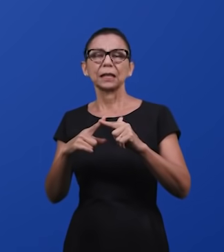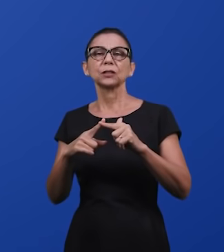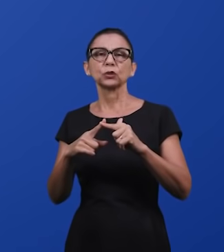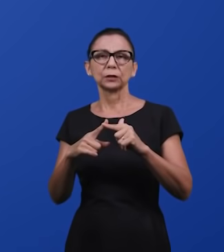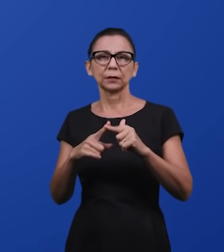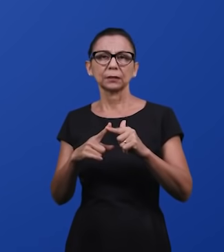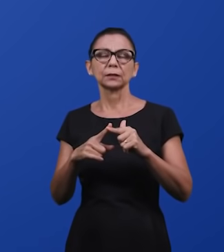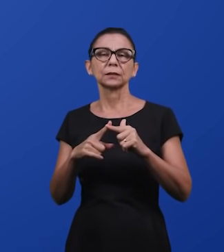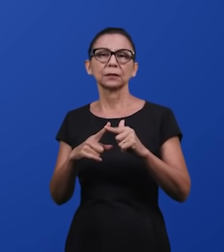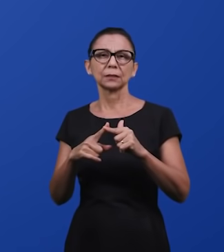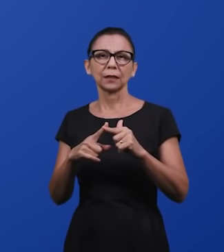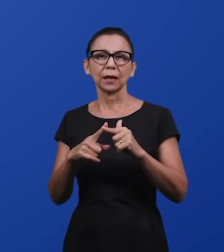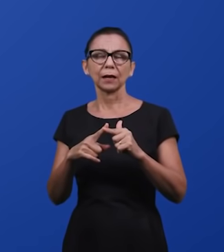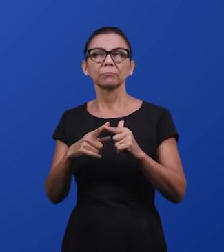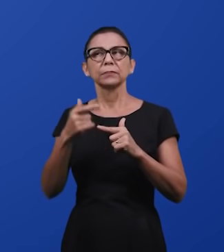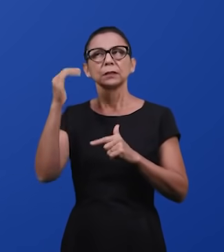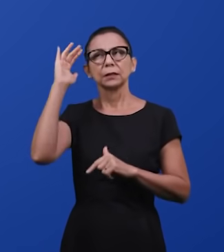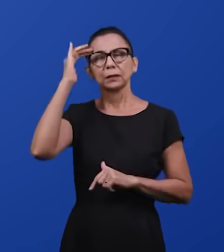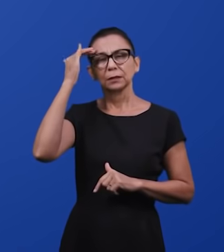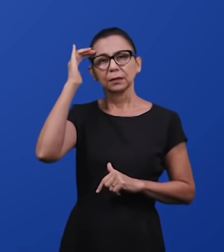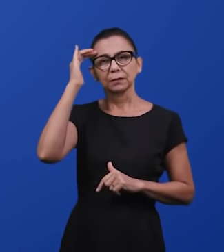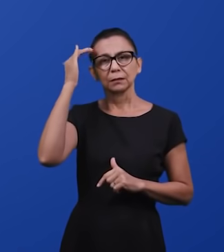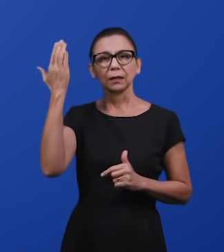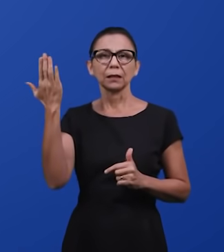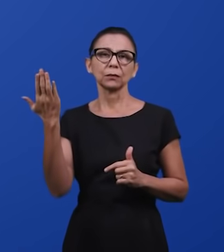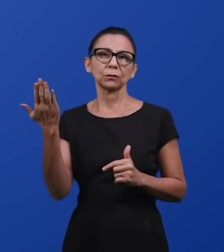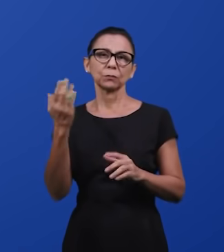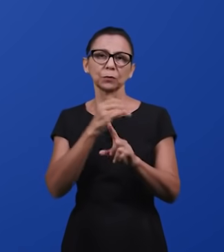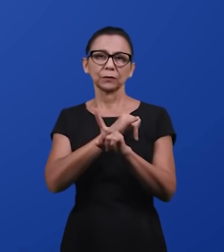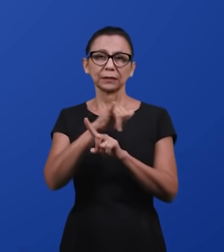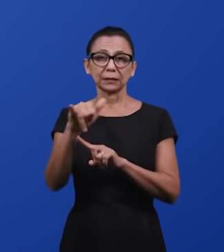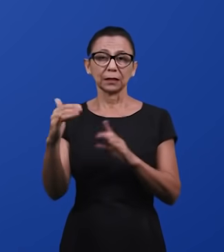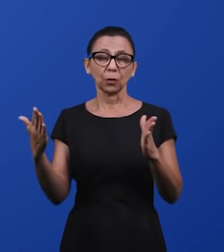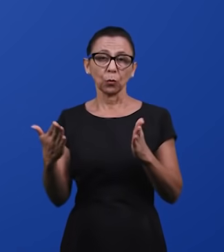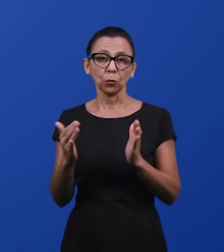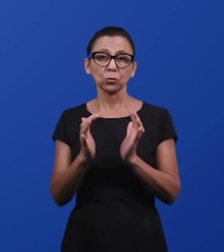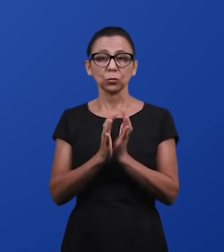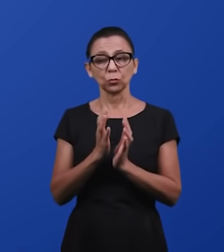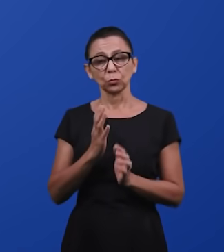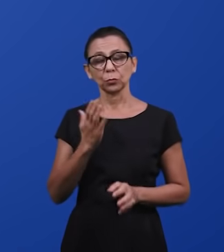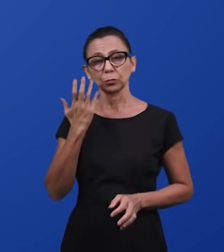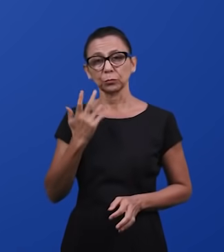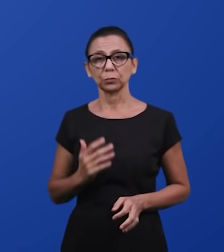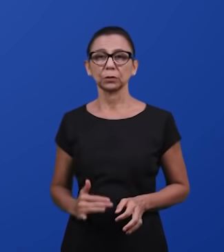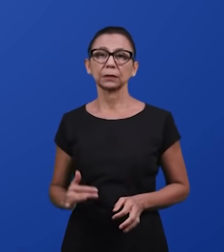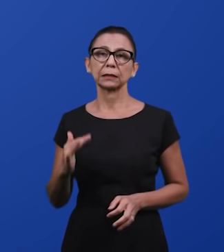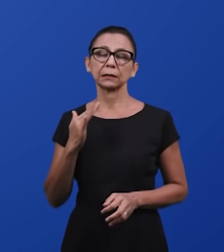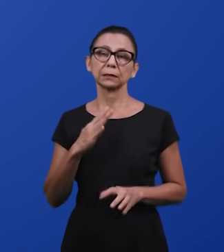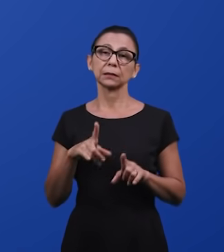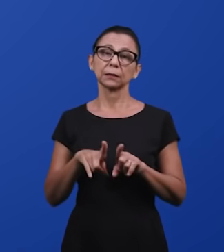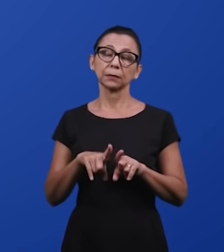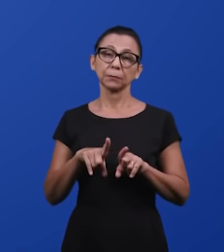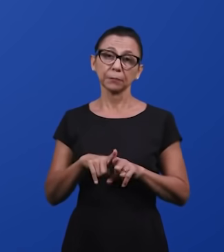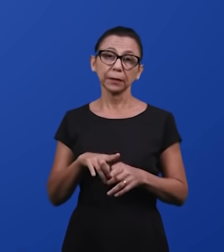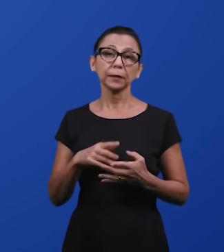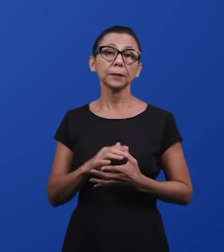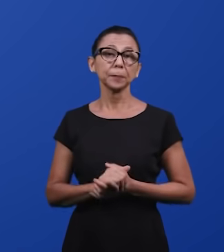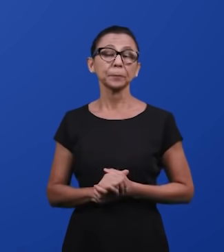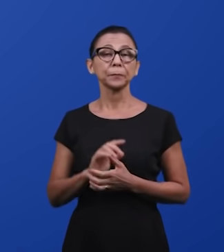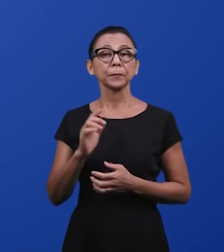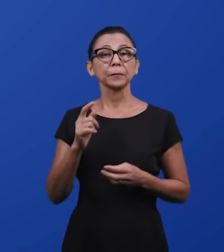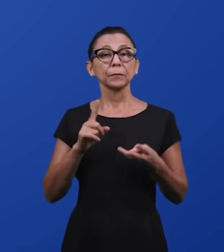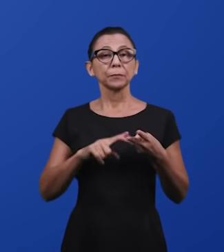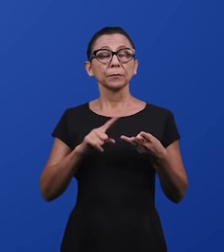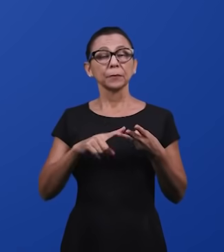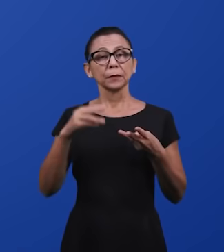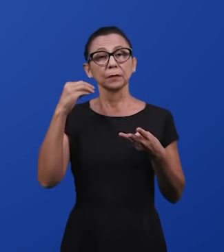parte da vida das crianças, como que as crianças elas entendem o momento profético que estamos vivendo devido a esses estudos. E como